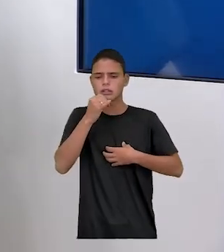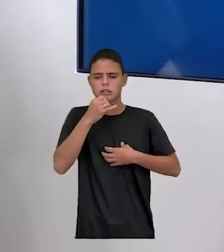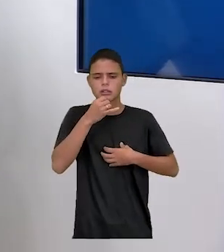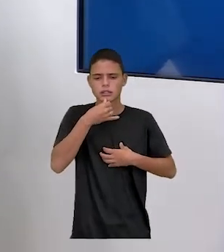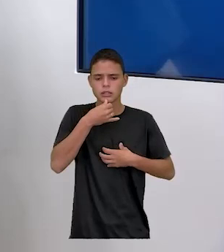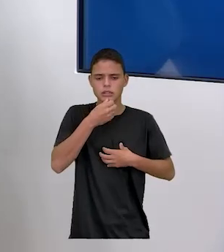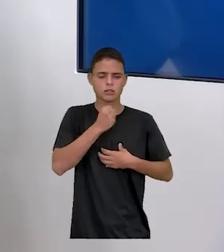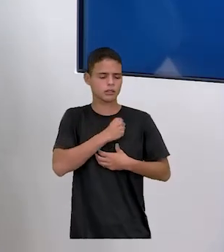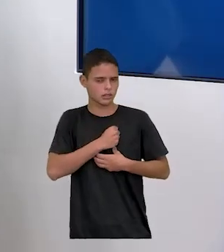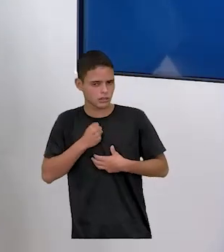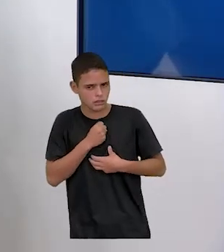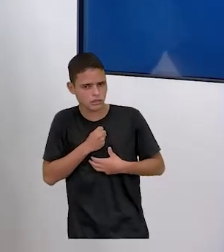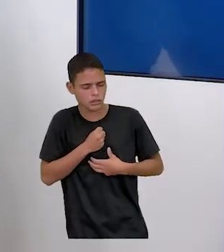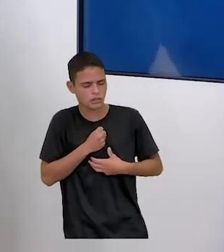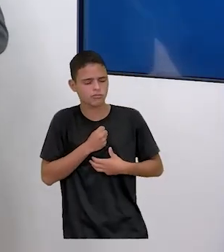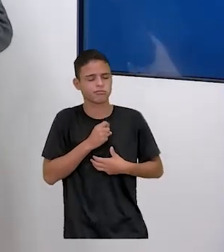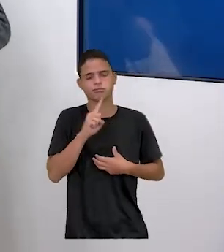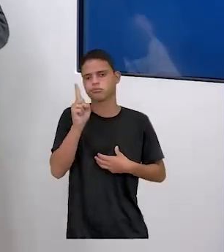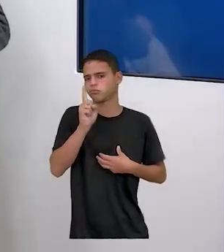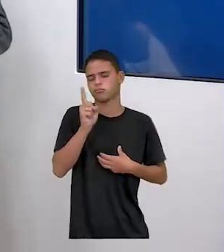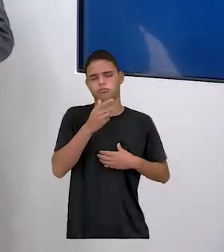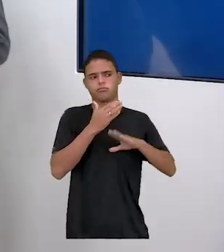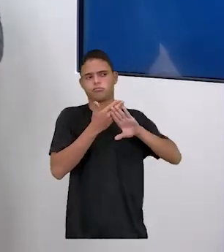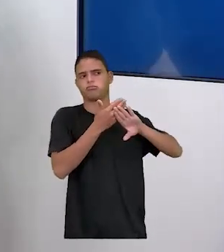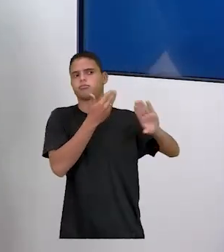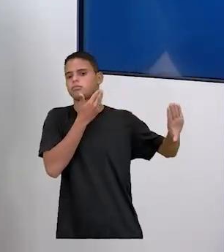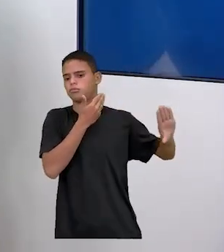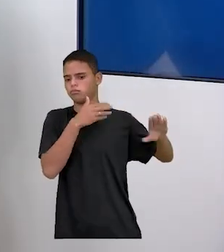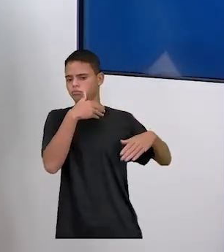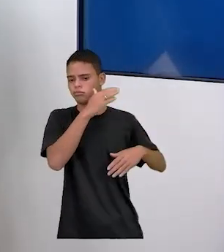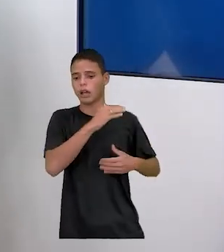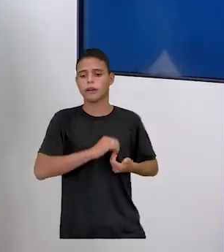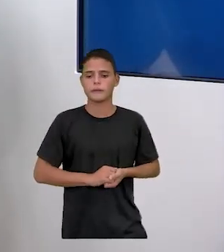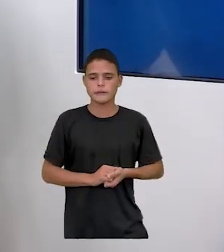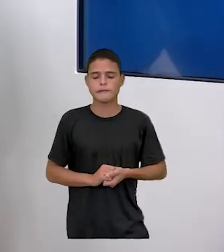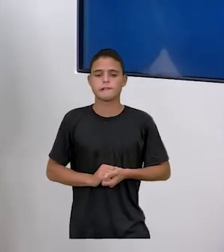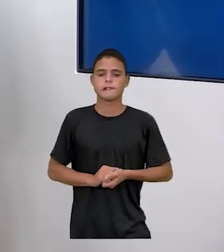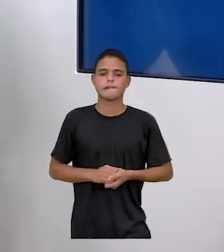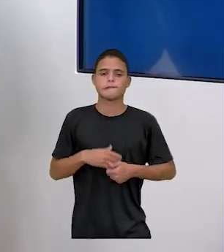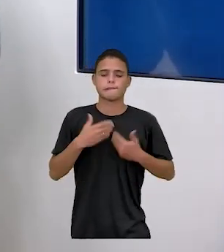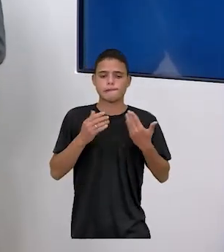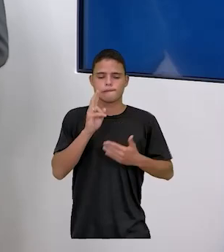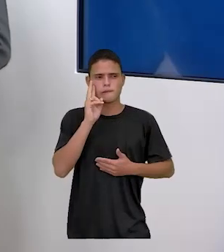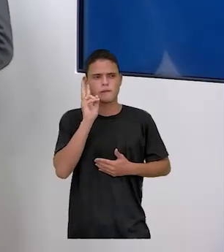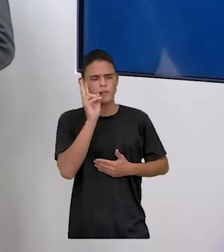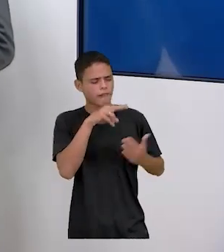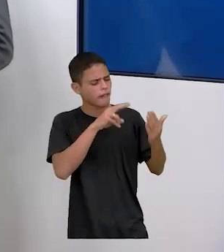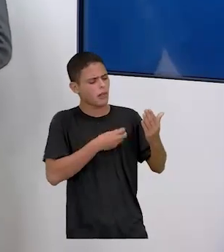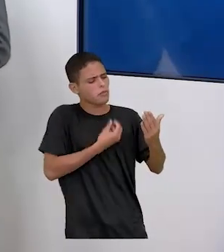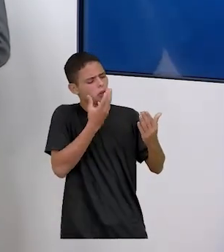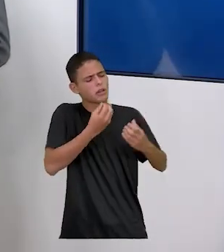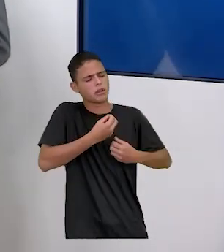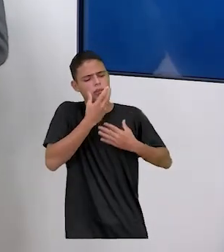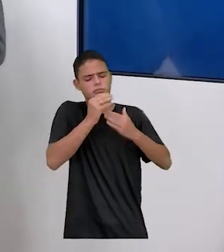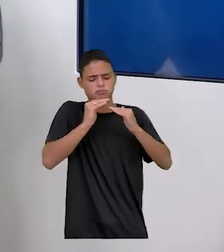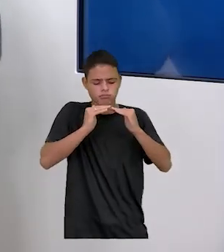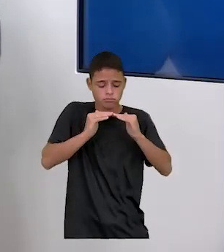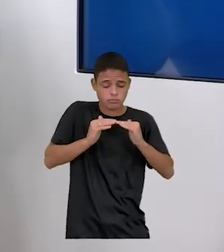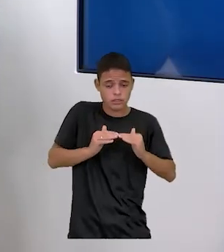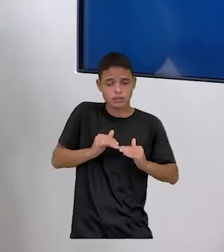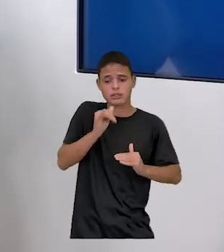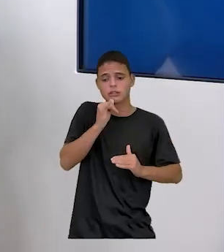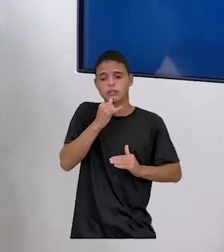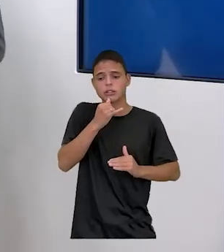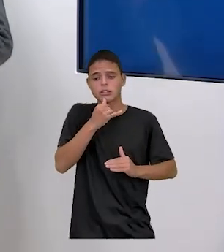tenho saudade. Deste Brasil eu não tenho saudade. Só de ler você já fica triste, né? Parece que vai te... Sim, jogando para baixo. E é a canção